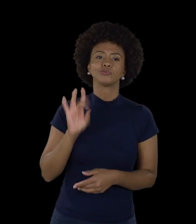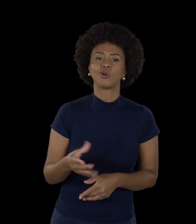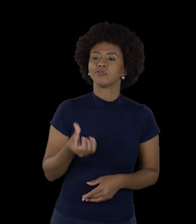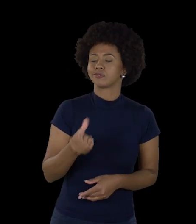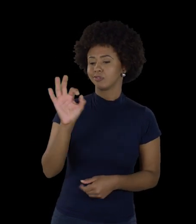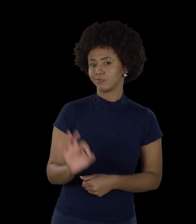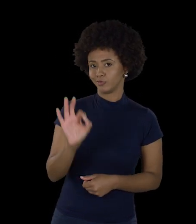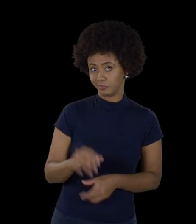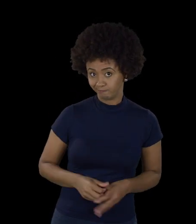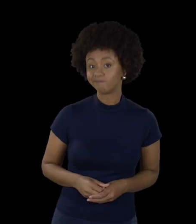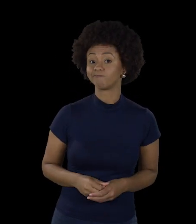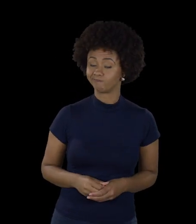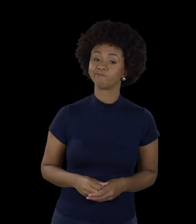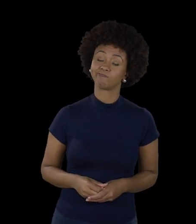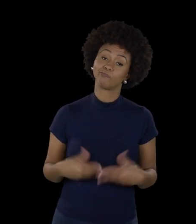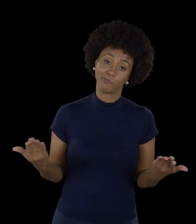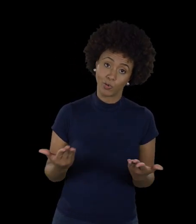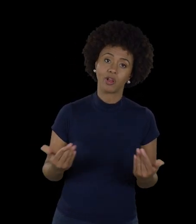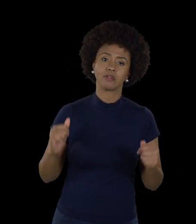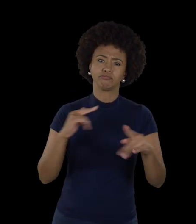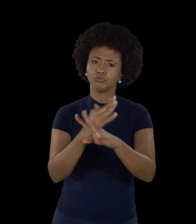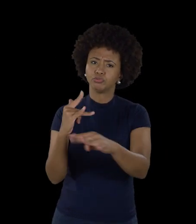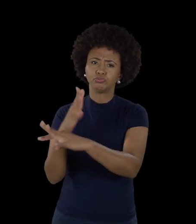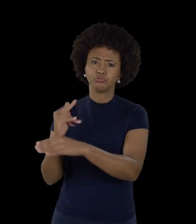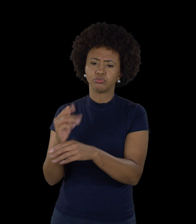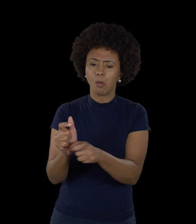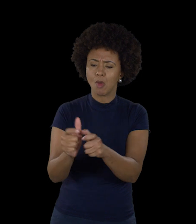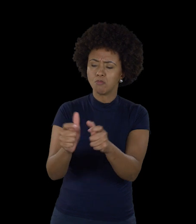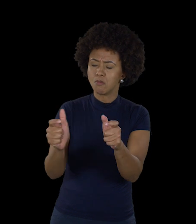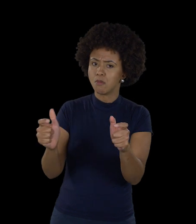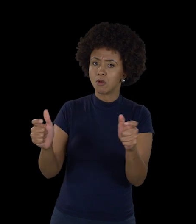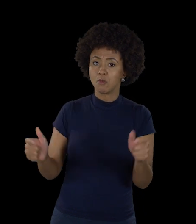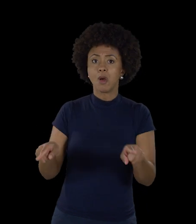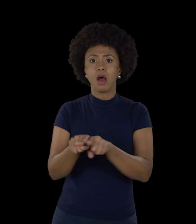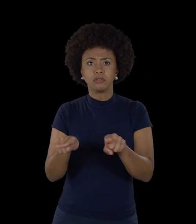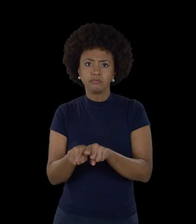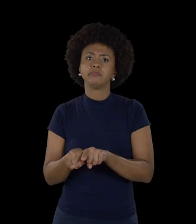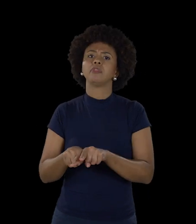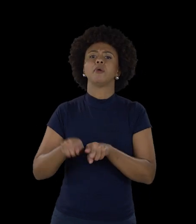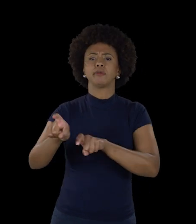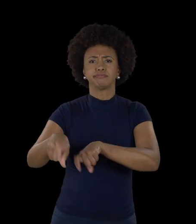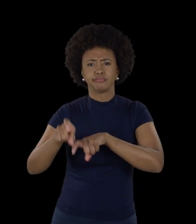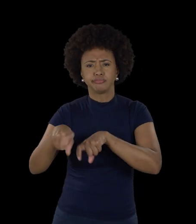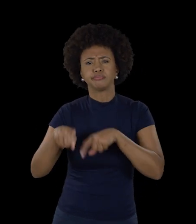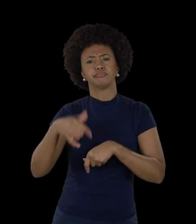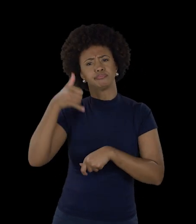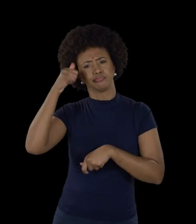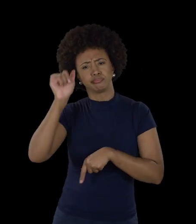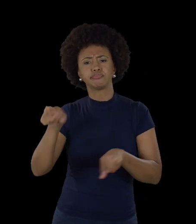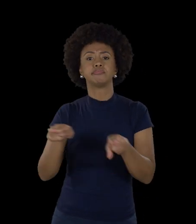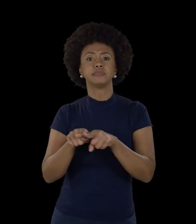a 6% da mata original, em função de crescimento urbano descontrolado, da